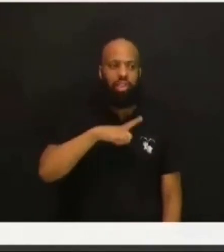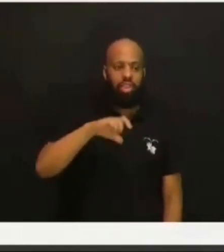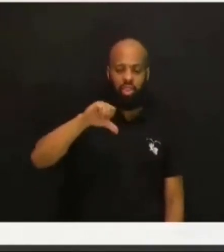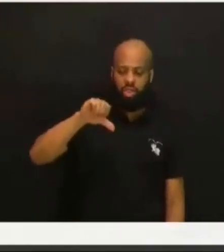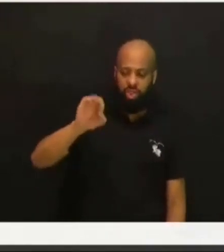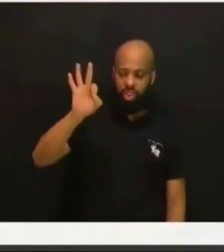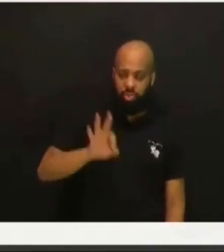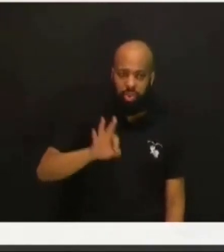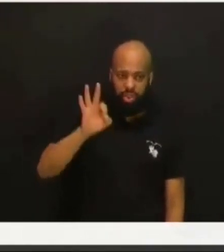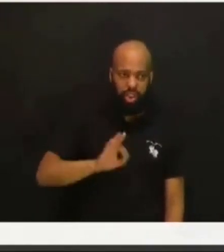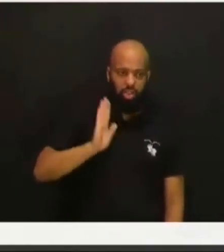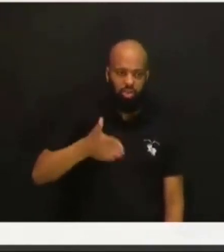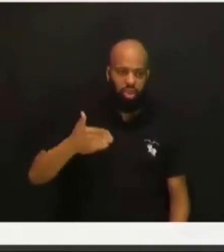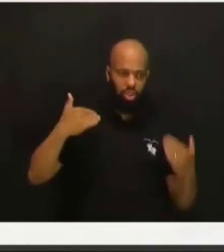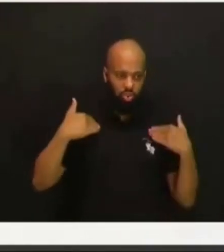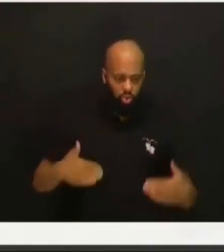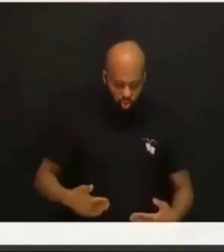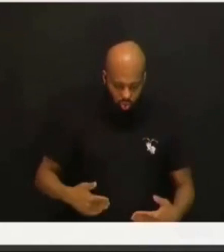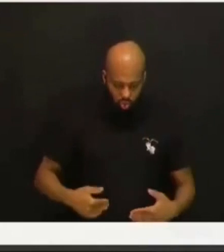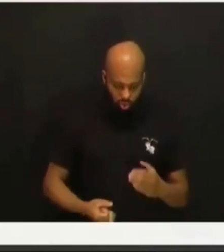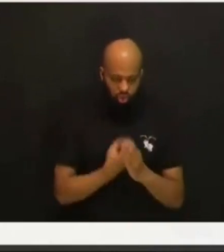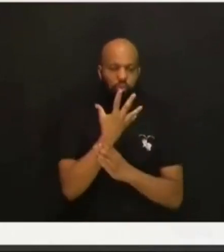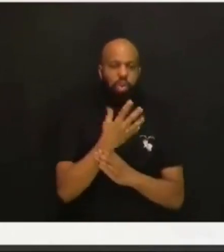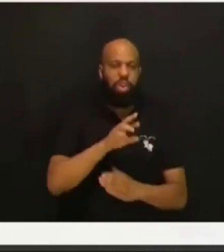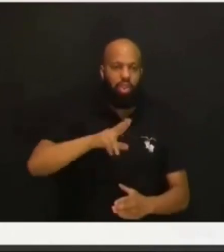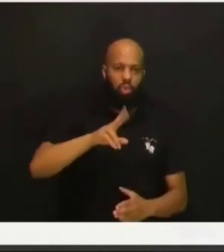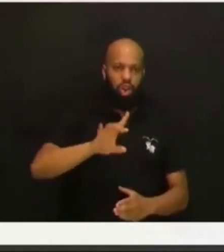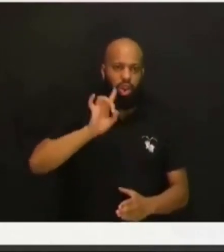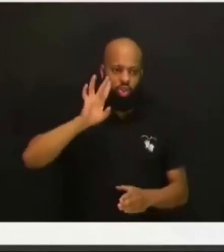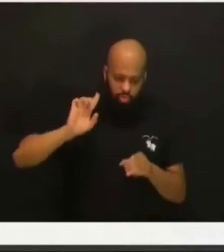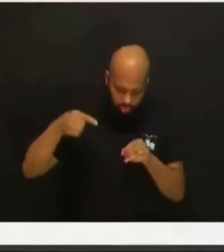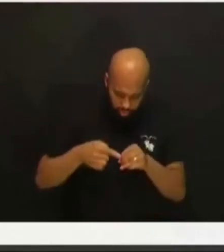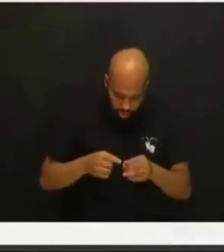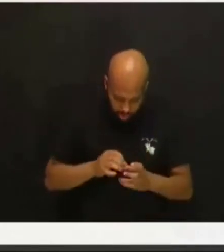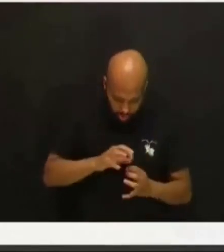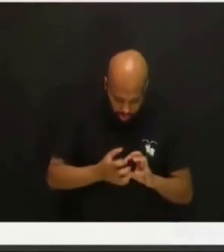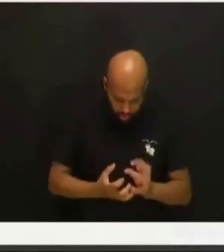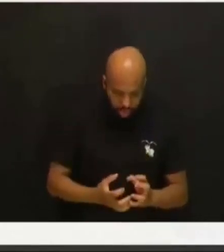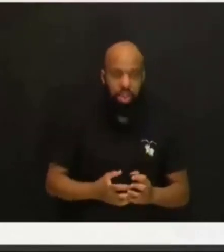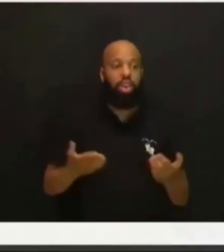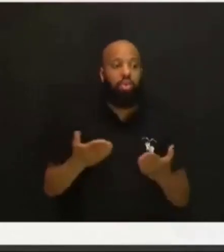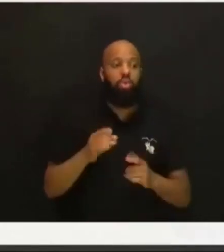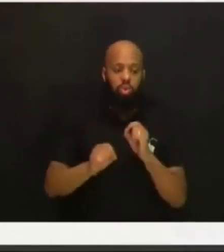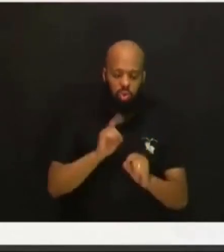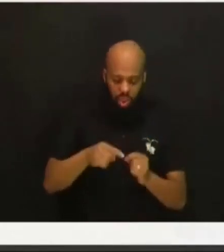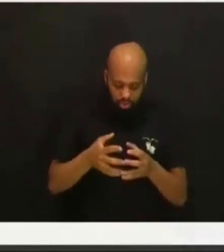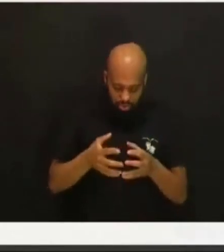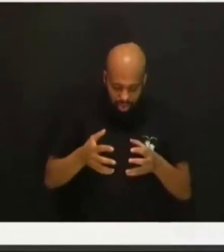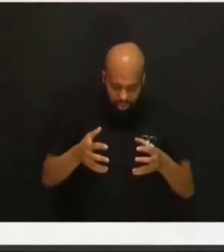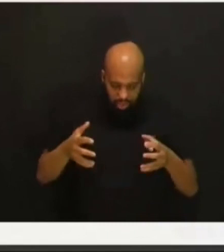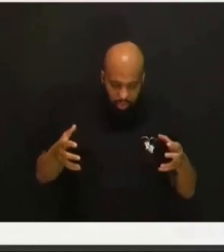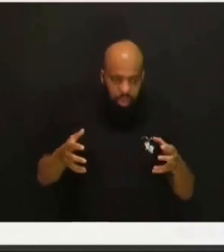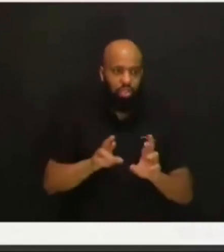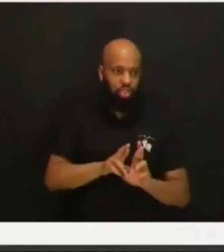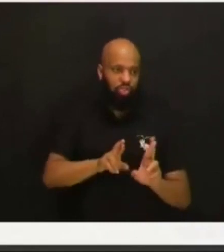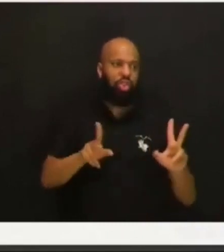organismo formado. Não é mais embriologia, não é mais formação. Agora é crescimento,